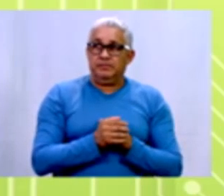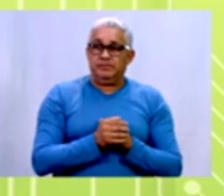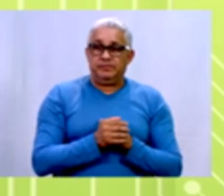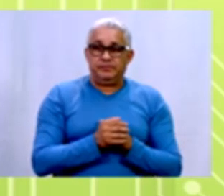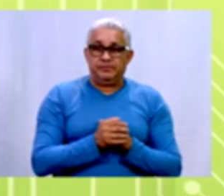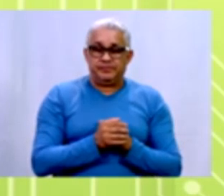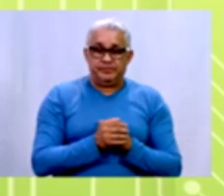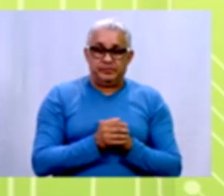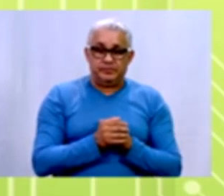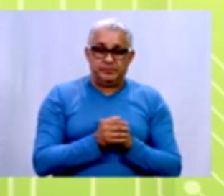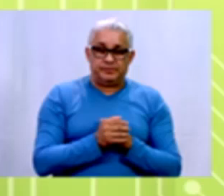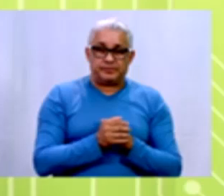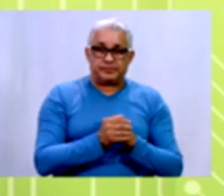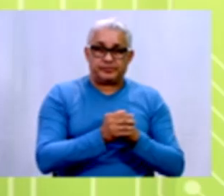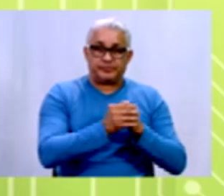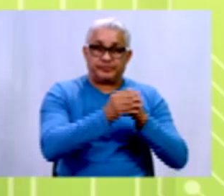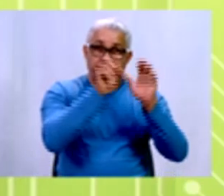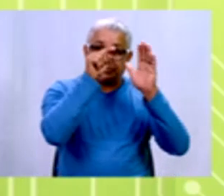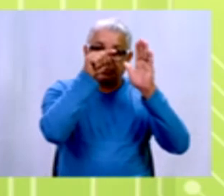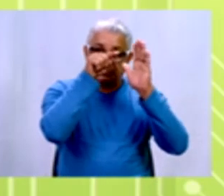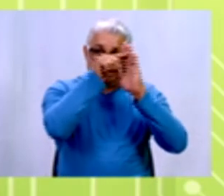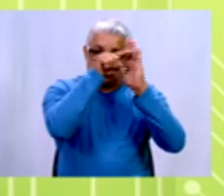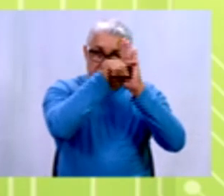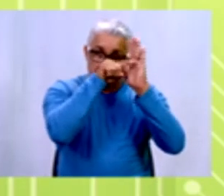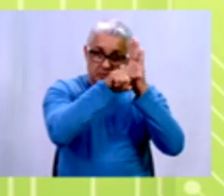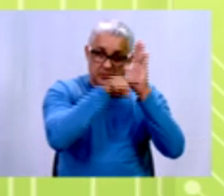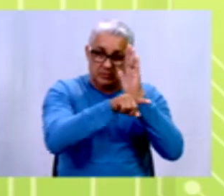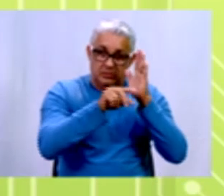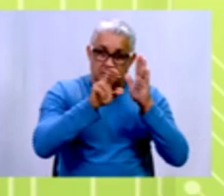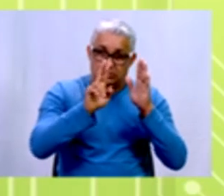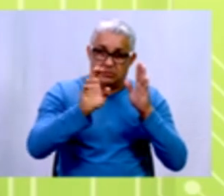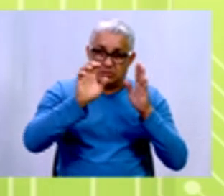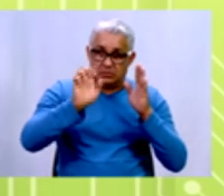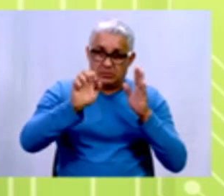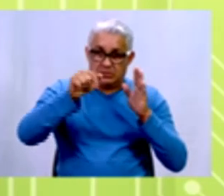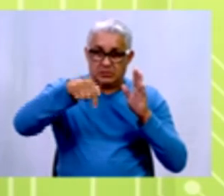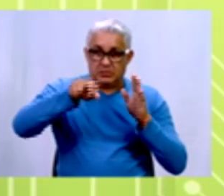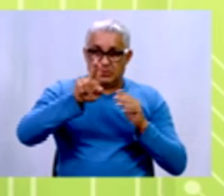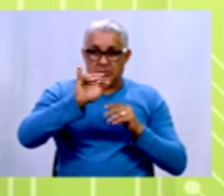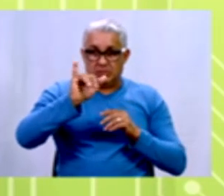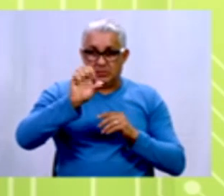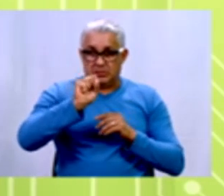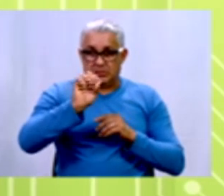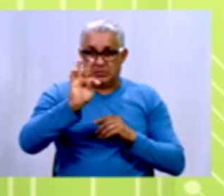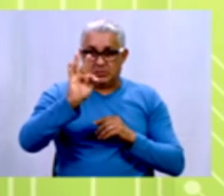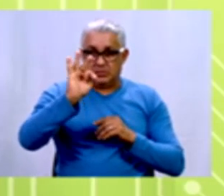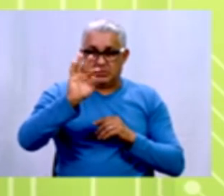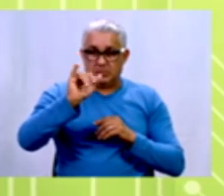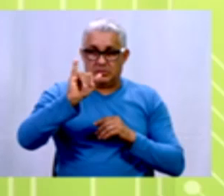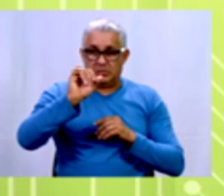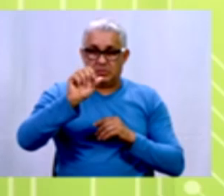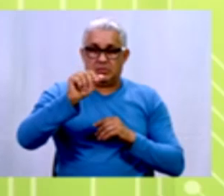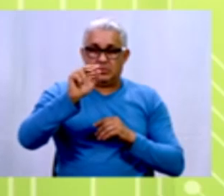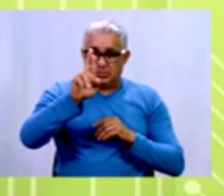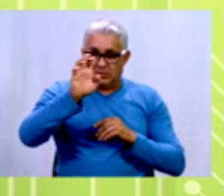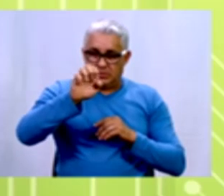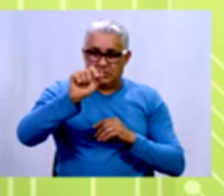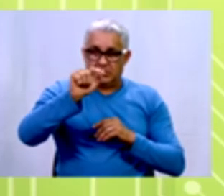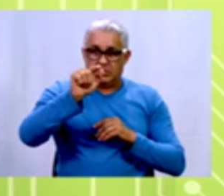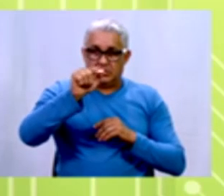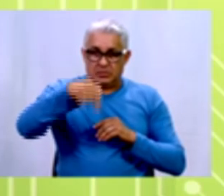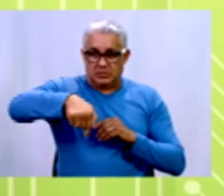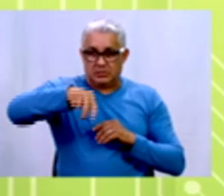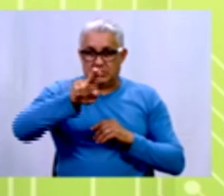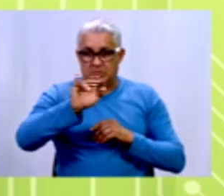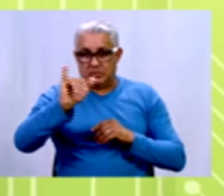o restante dos requisitos que estão ainda no Product Backlog, eles não precisam estar detalhados. E, ao mesmo